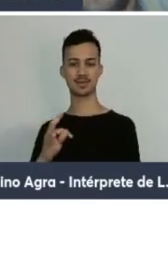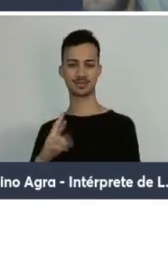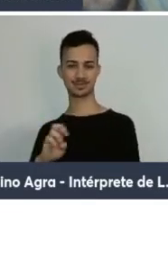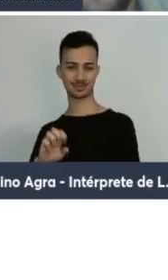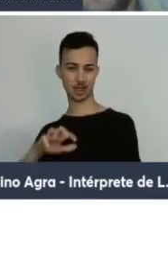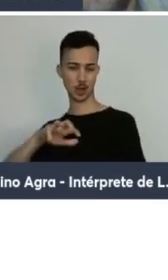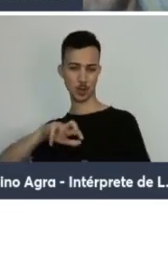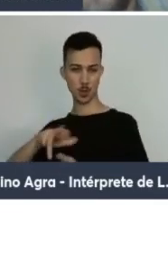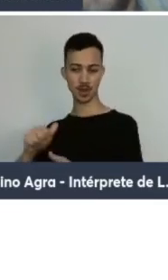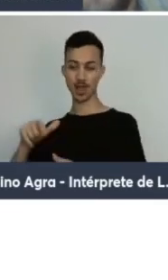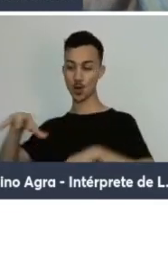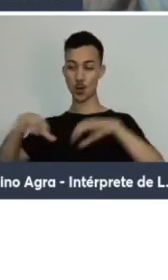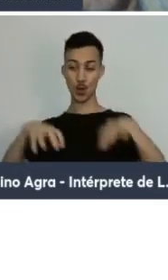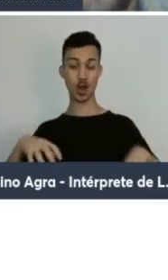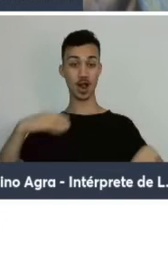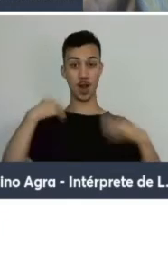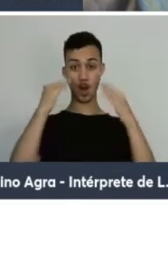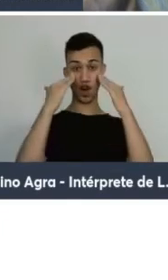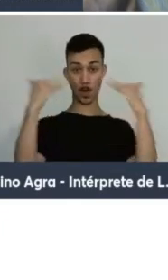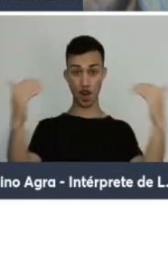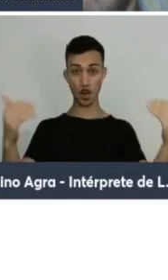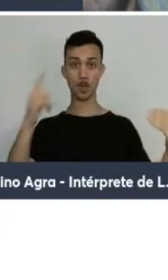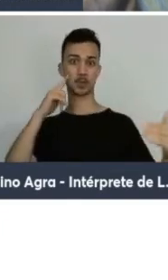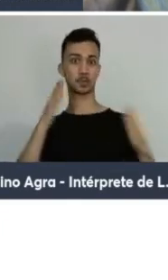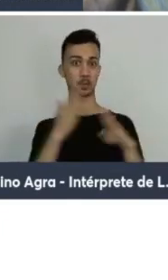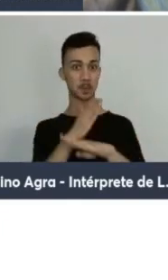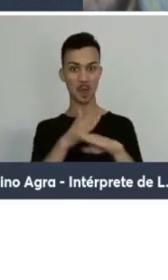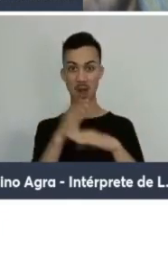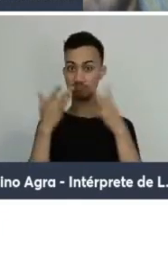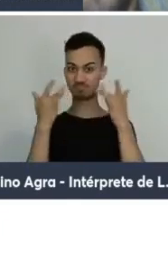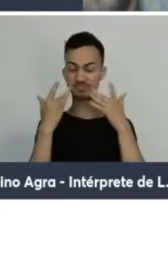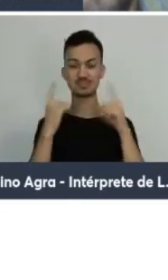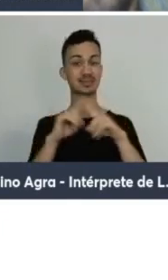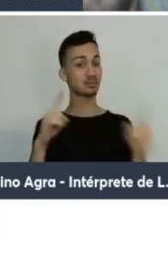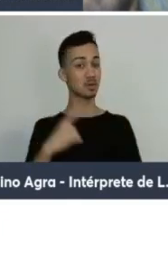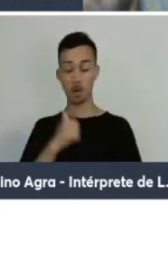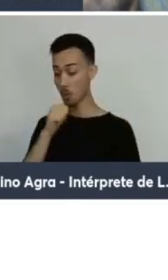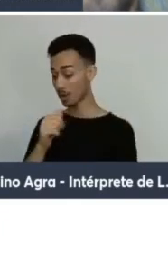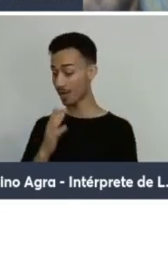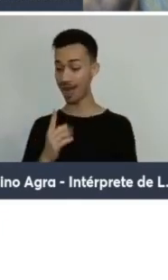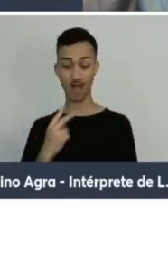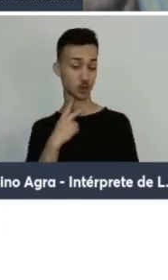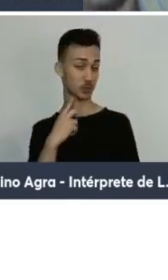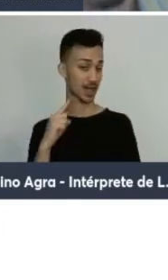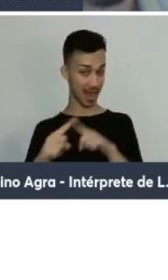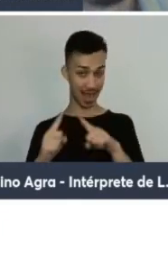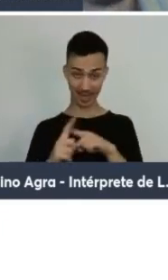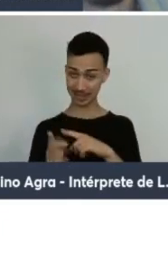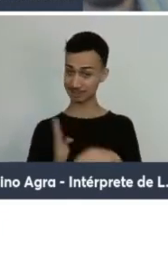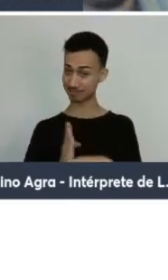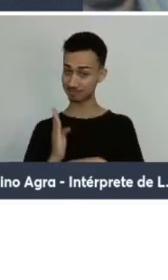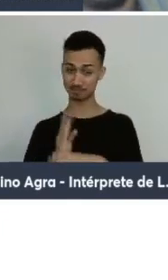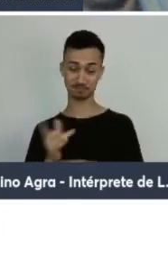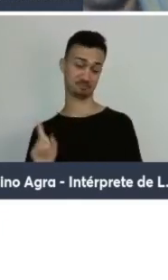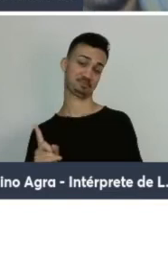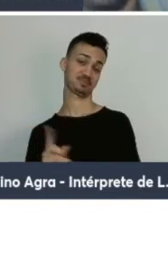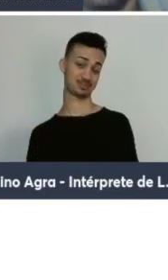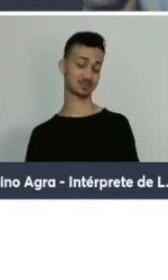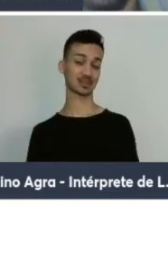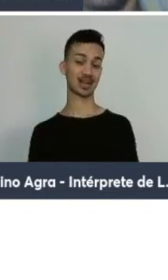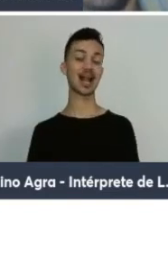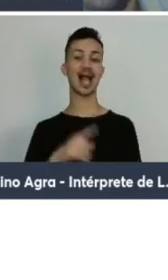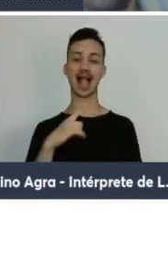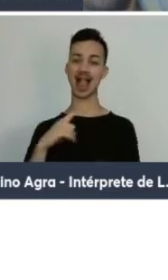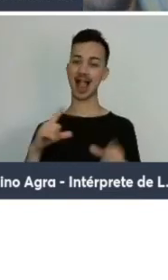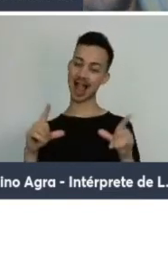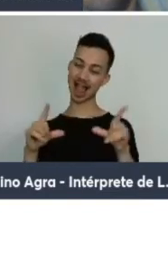assim, gueto. Sim. Acho que, e na televisão, talvez a única pessoa que